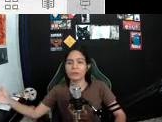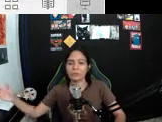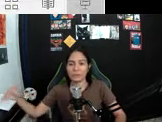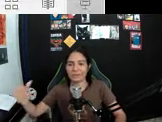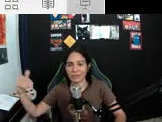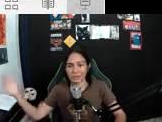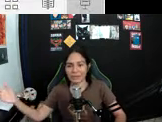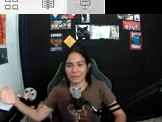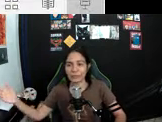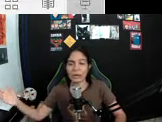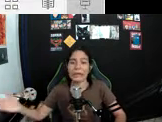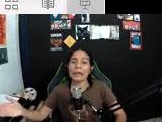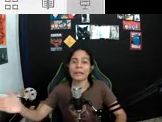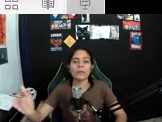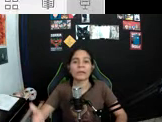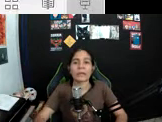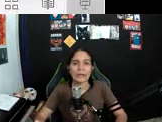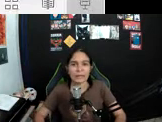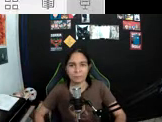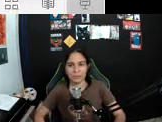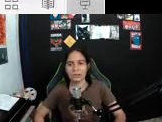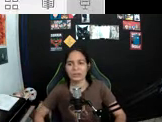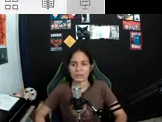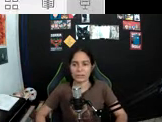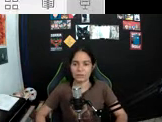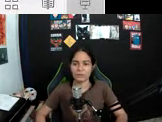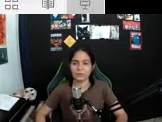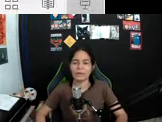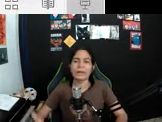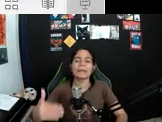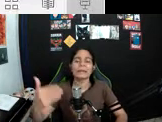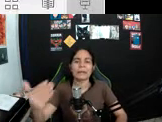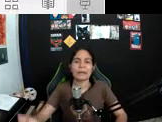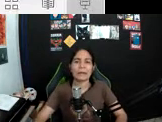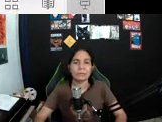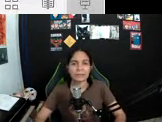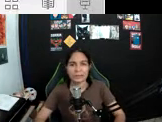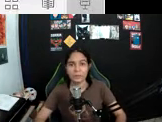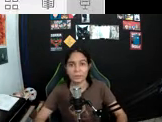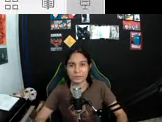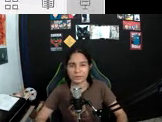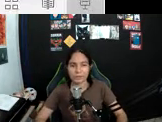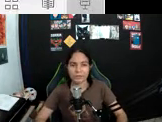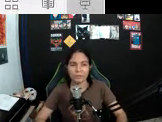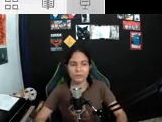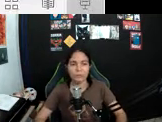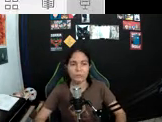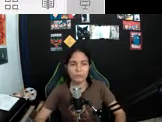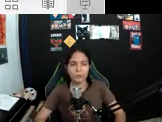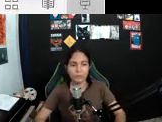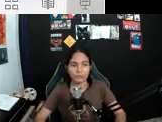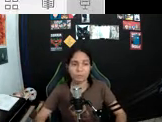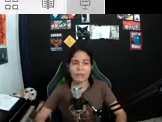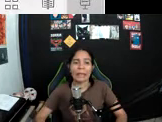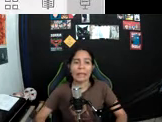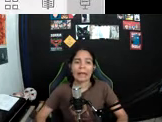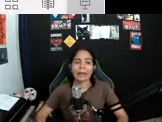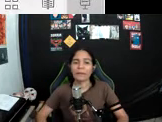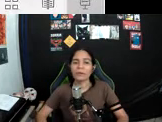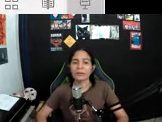outra pessoa que seja leigo, ela não queira repetir aquilo, tá? E acabe trazendo consequências à saúde de